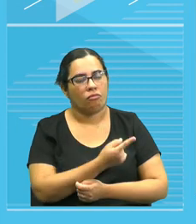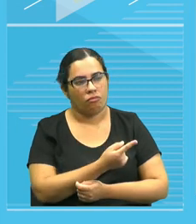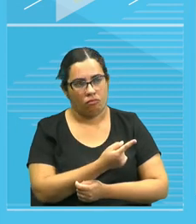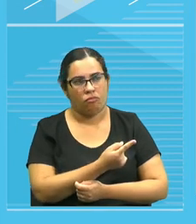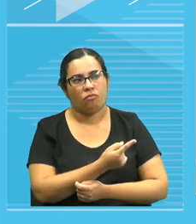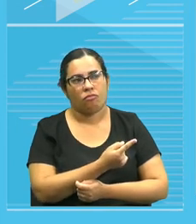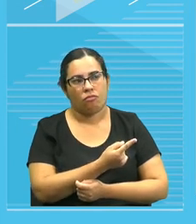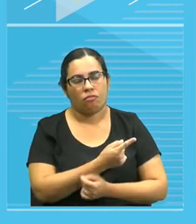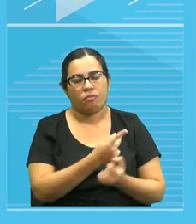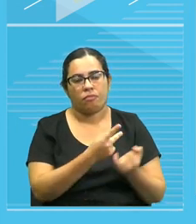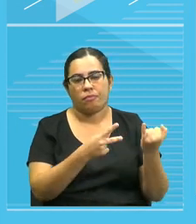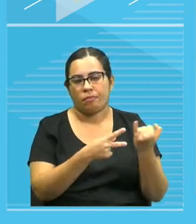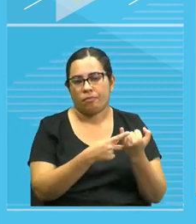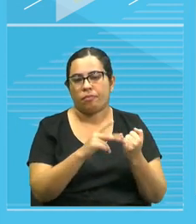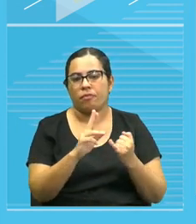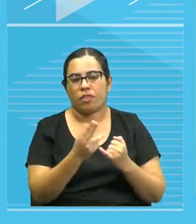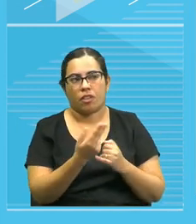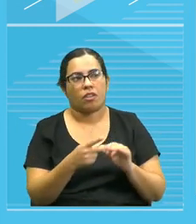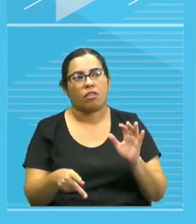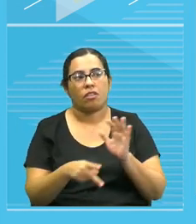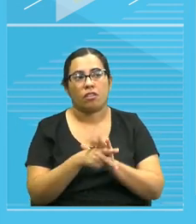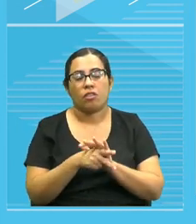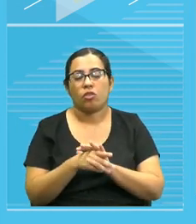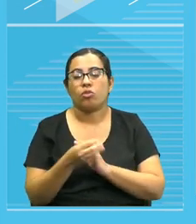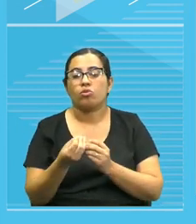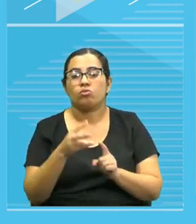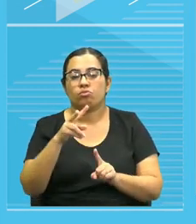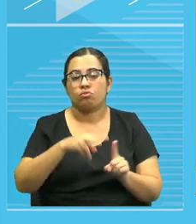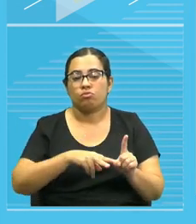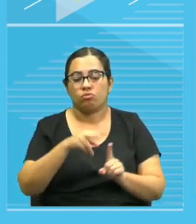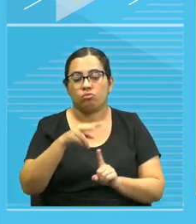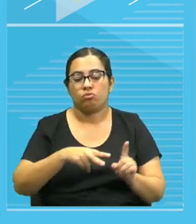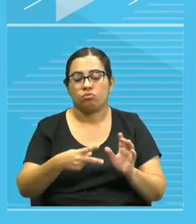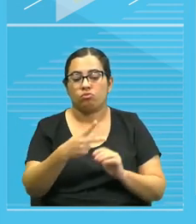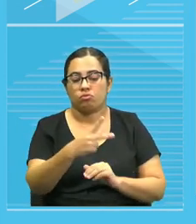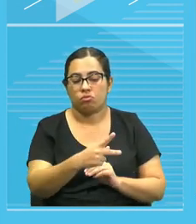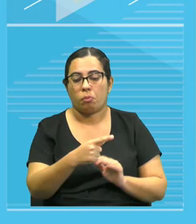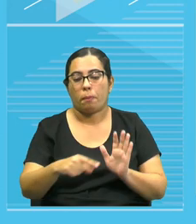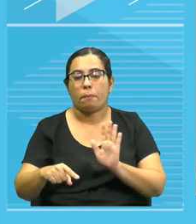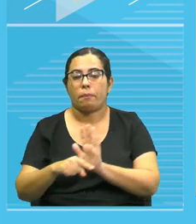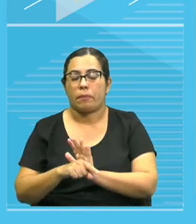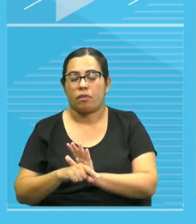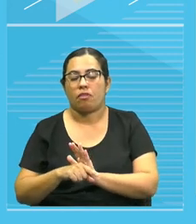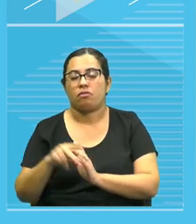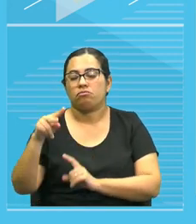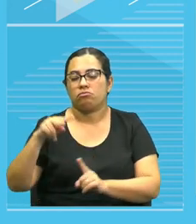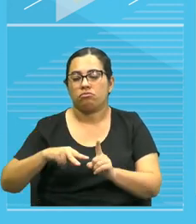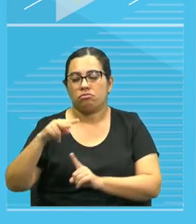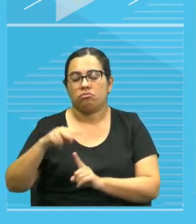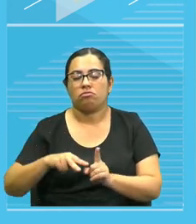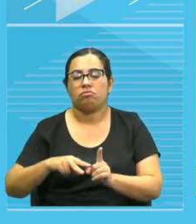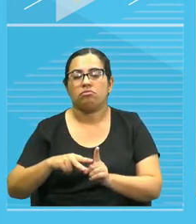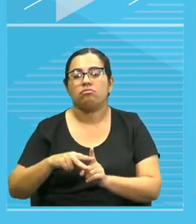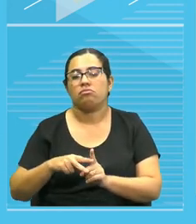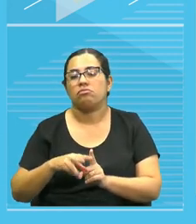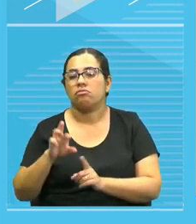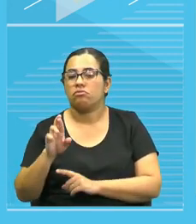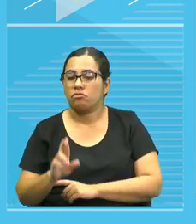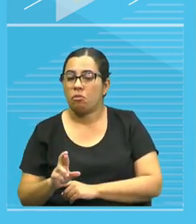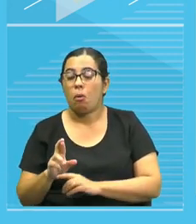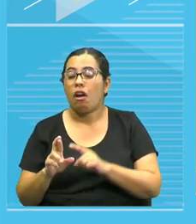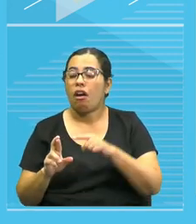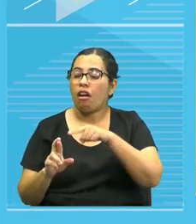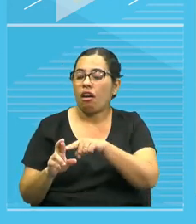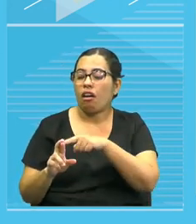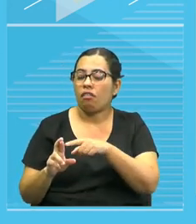a entalpia dos produtos menos os reagentes como os reagentes são substâncias